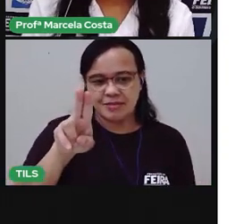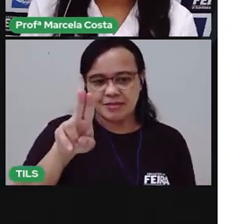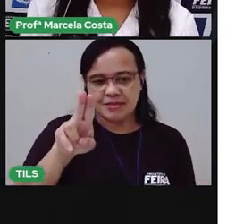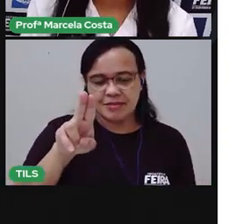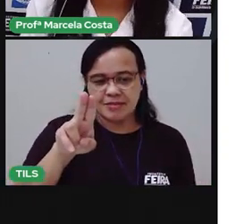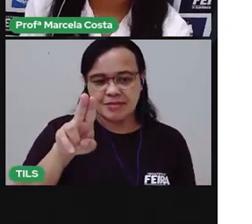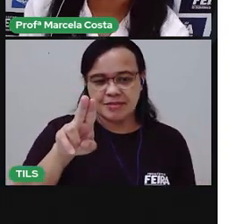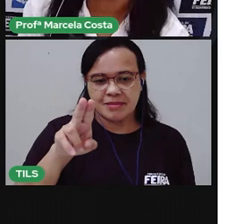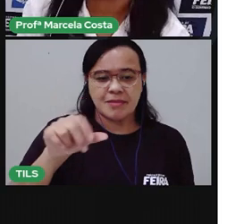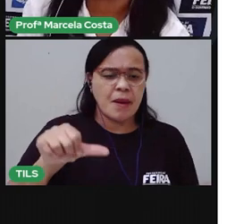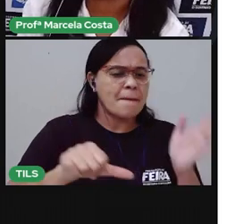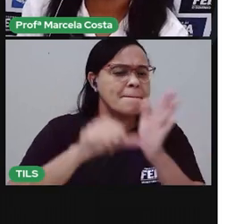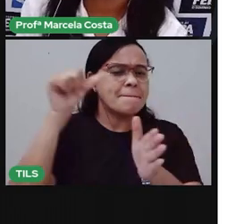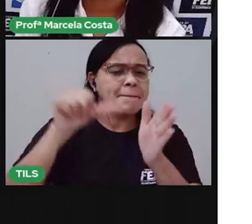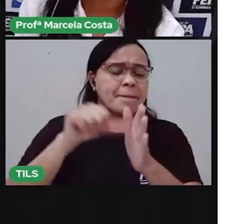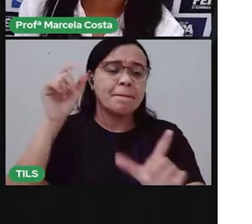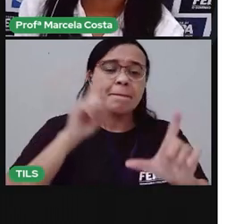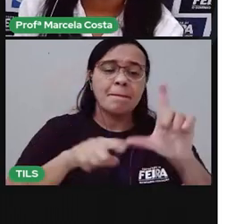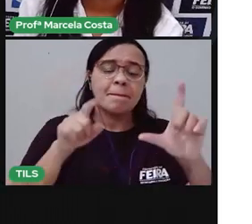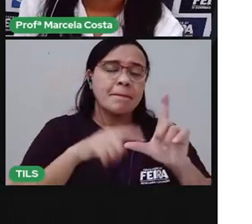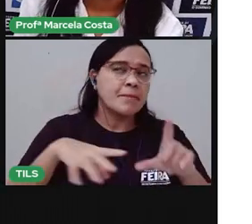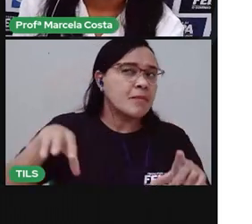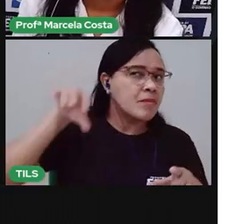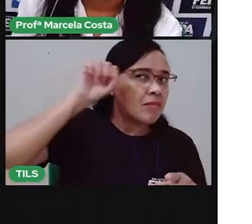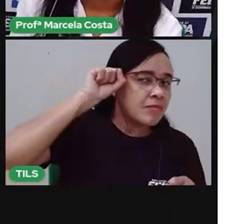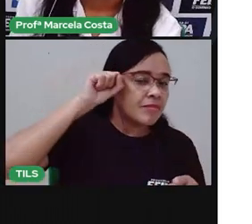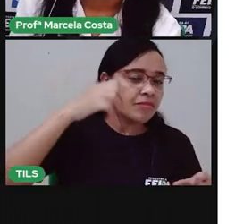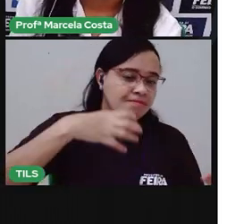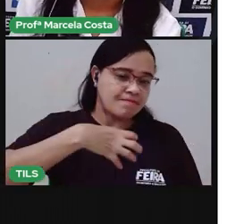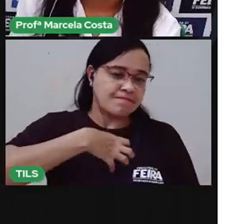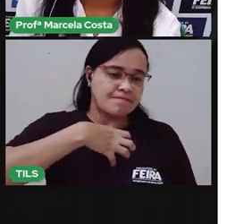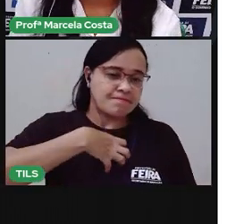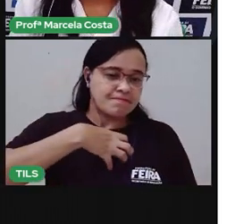e qual é a primeira letra que você tá ouvindo